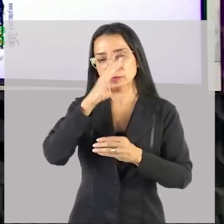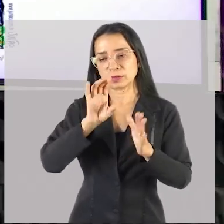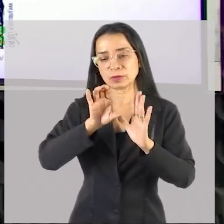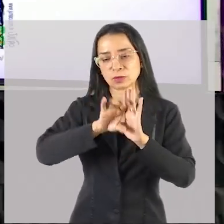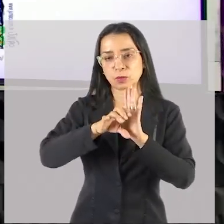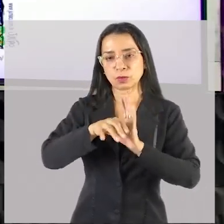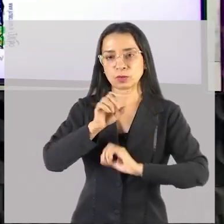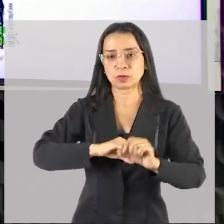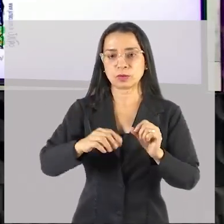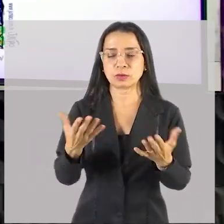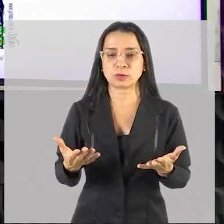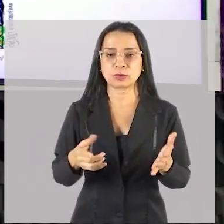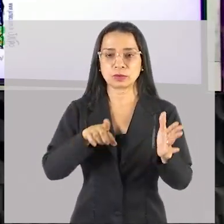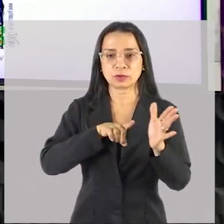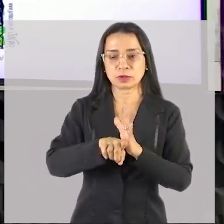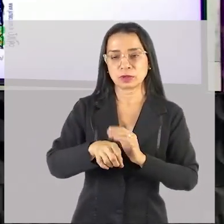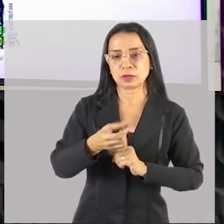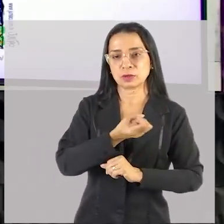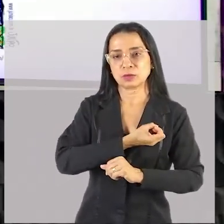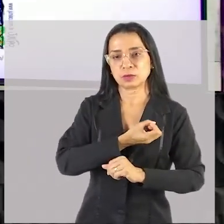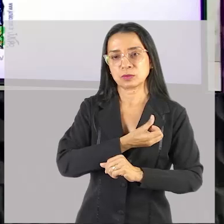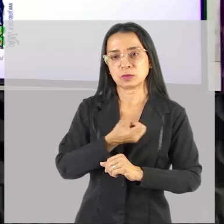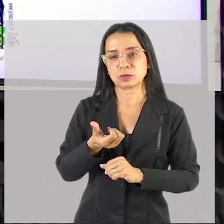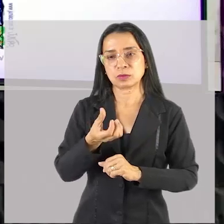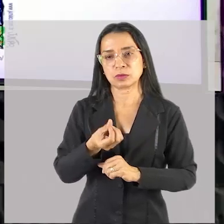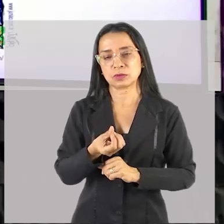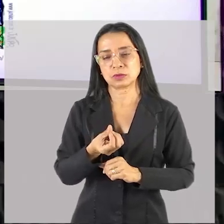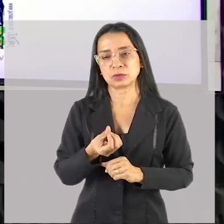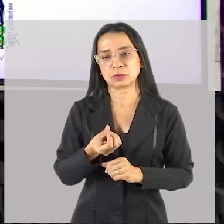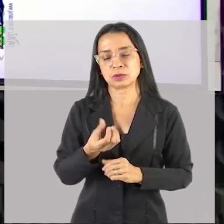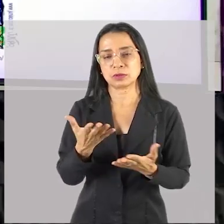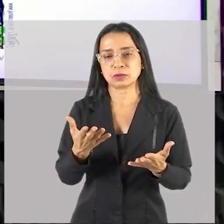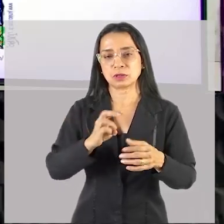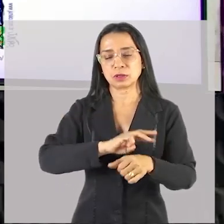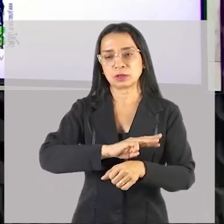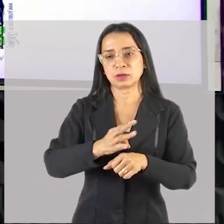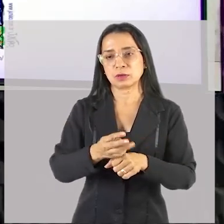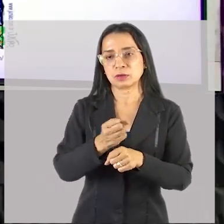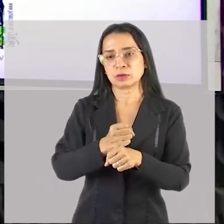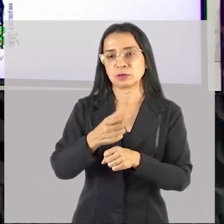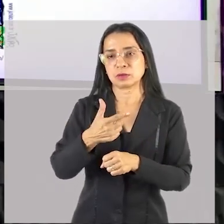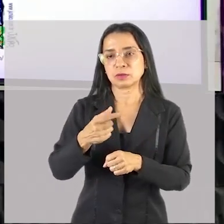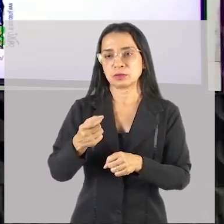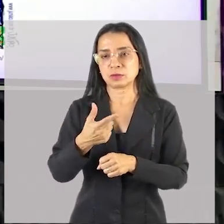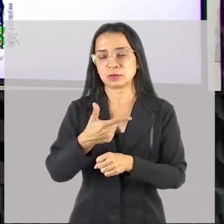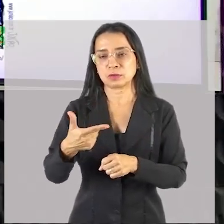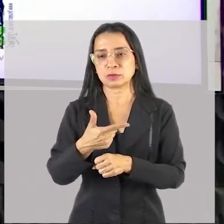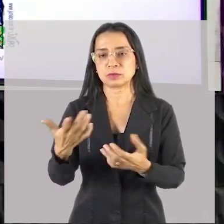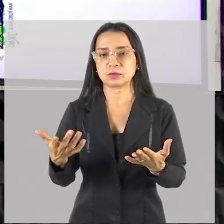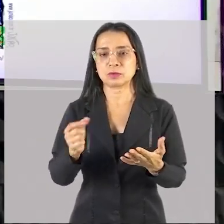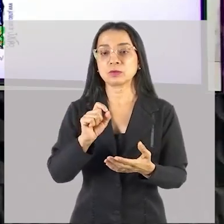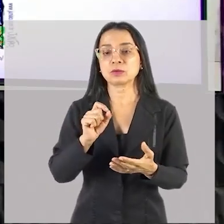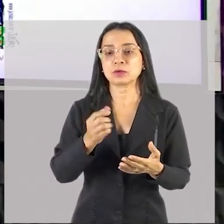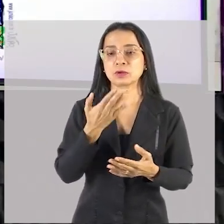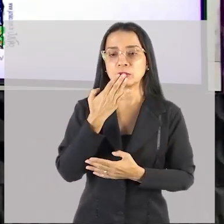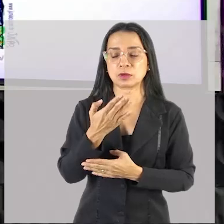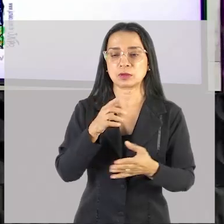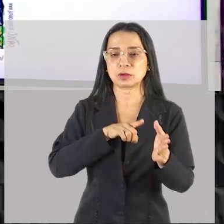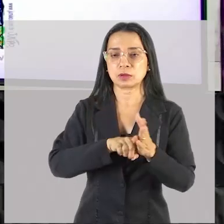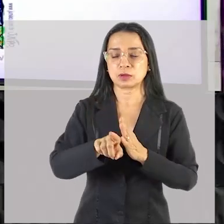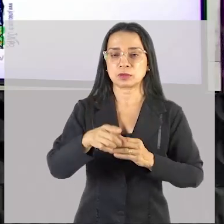final do ser humano e da sociedade. Então, letra A, né, marquem aí a resposta correta. E